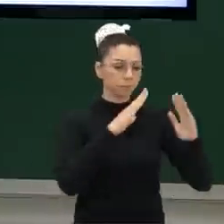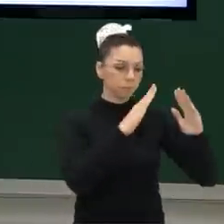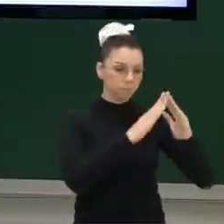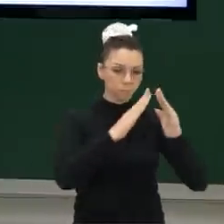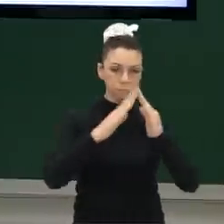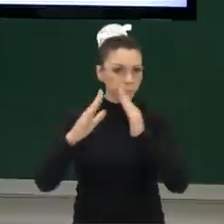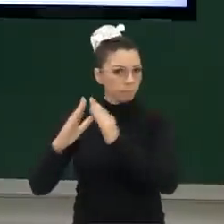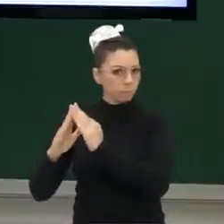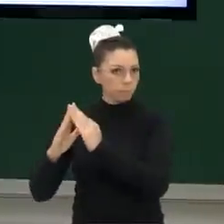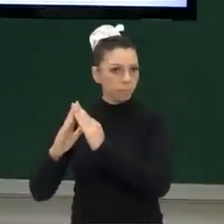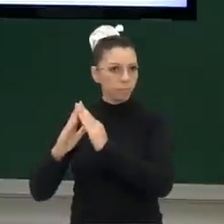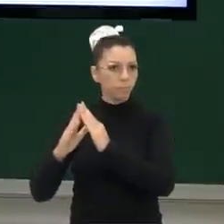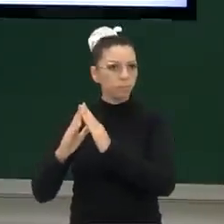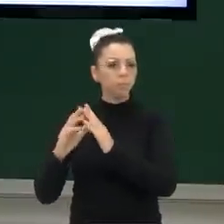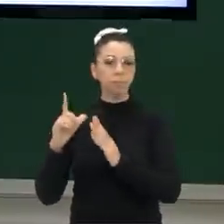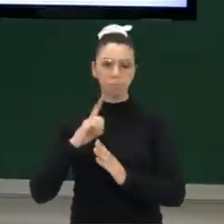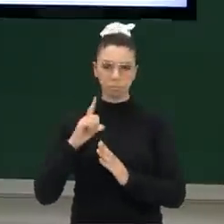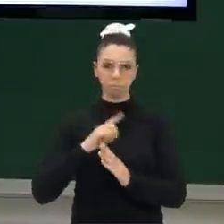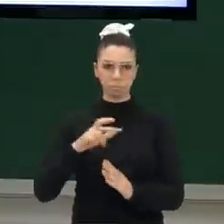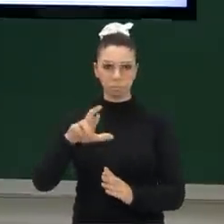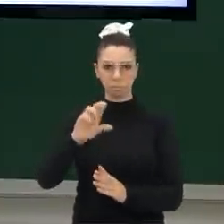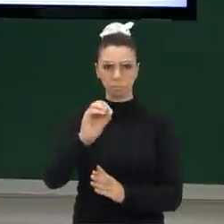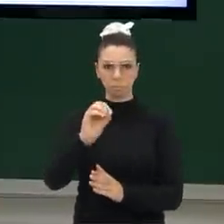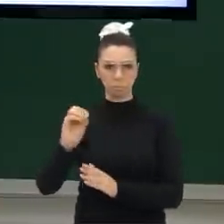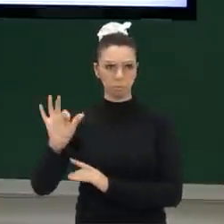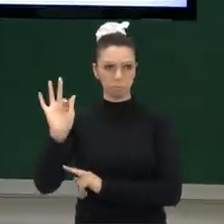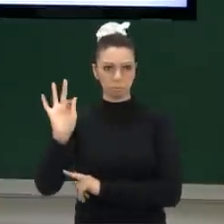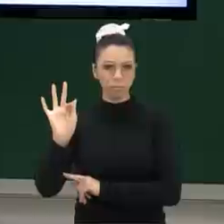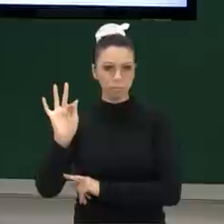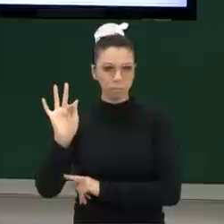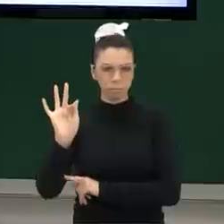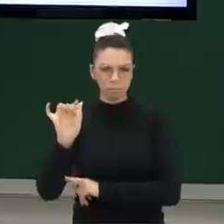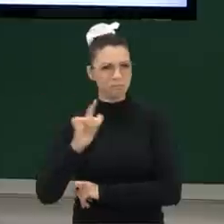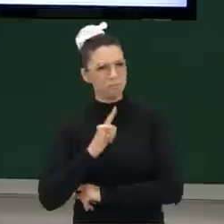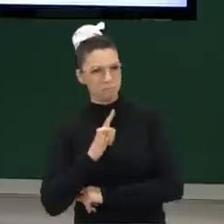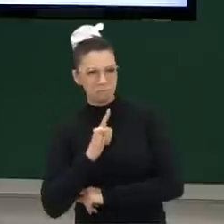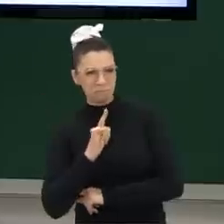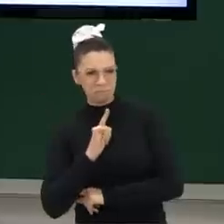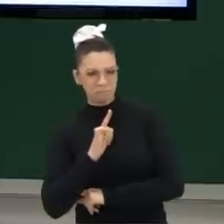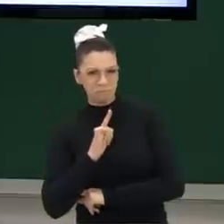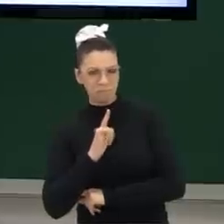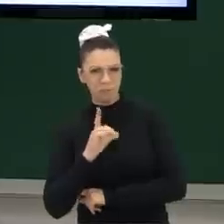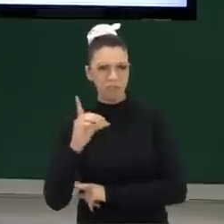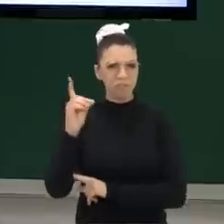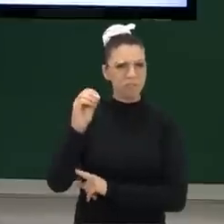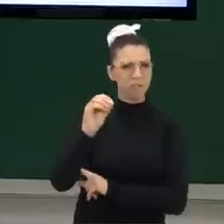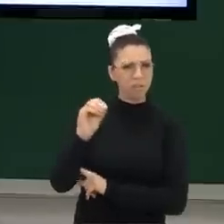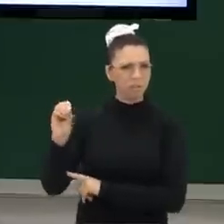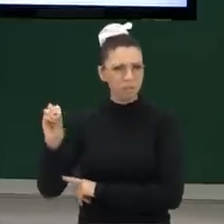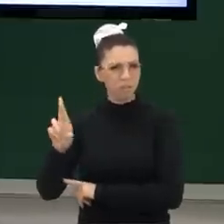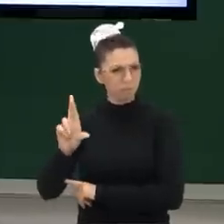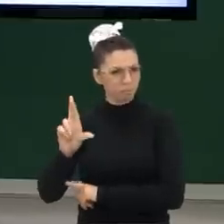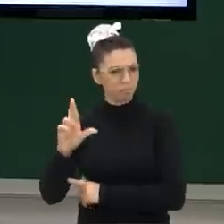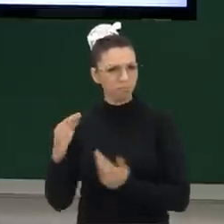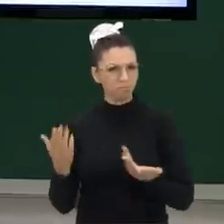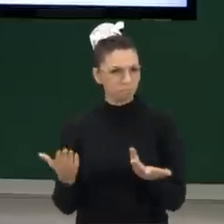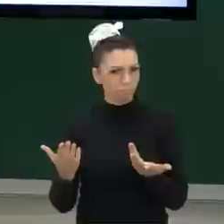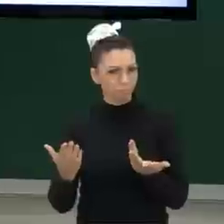essas houses, elas têm roof. Essas houses, elas têm